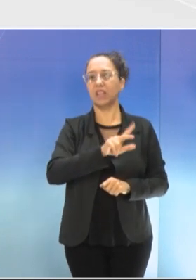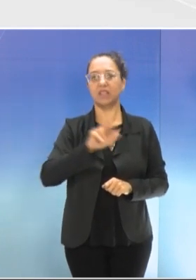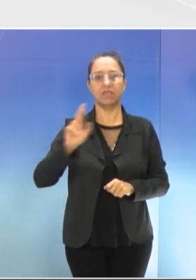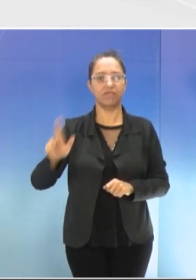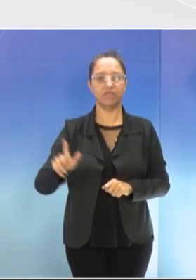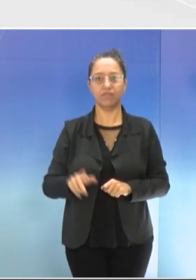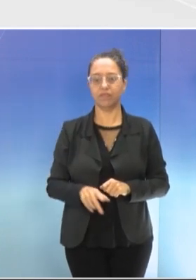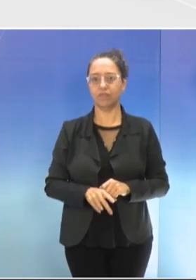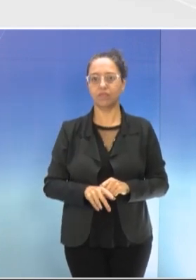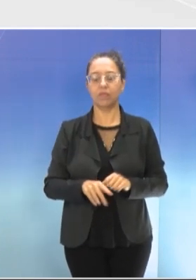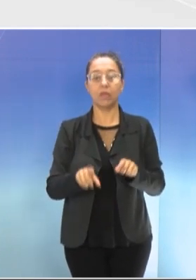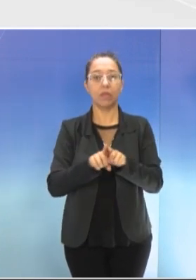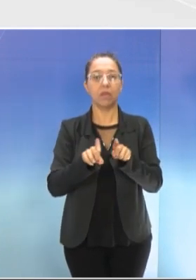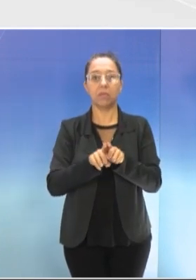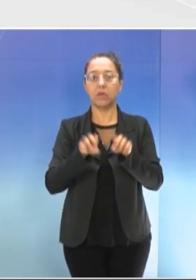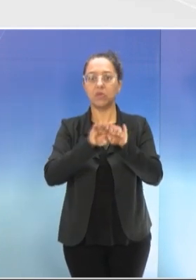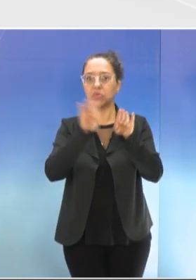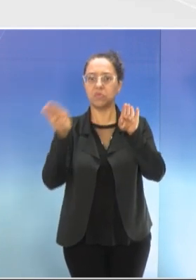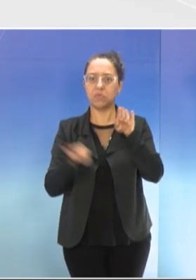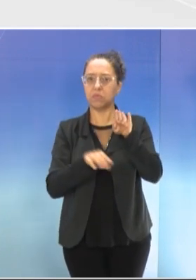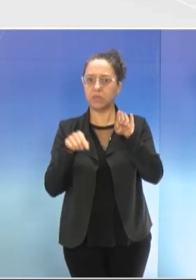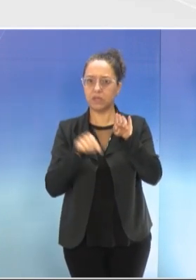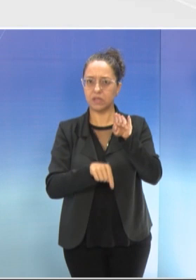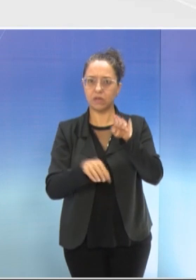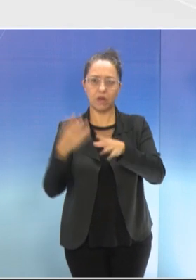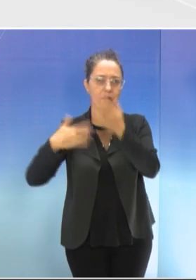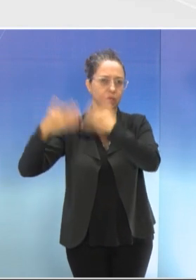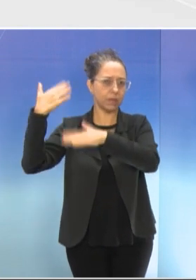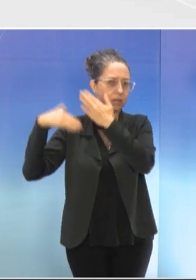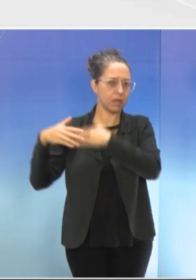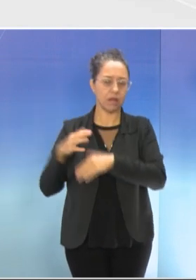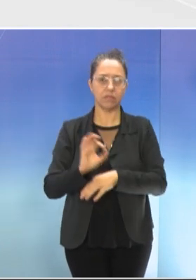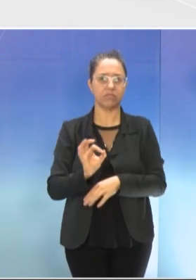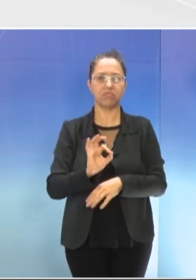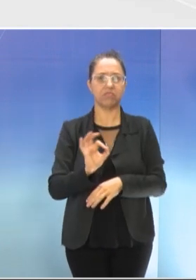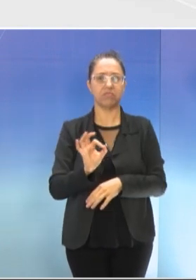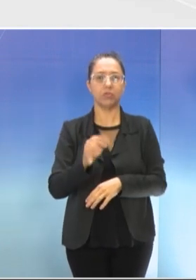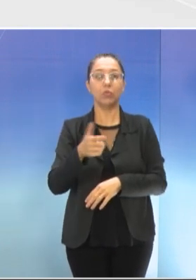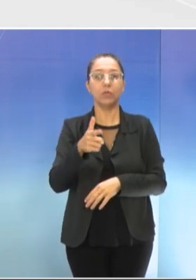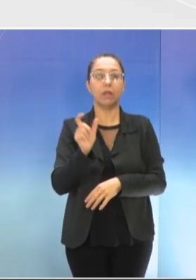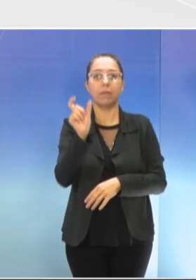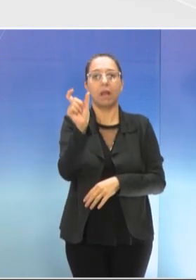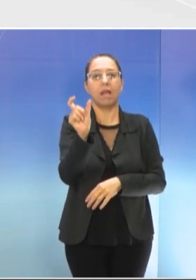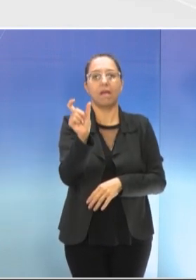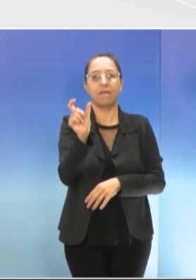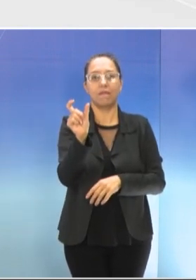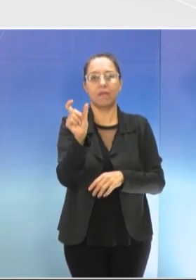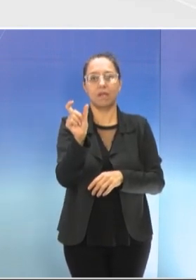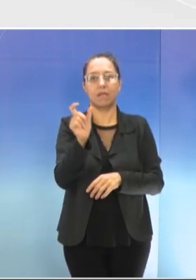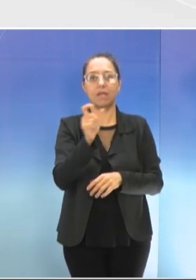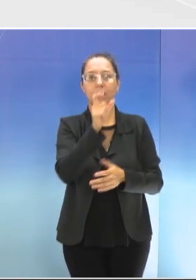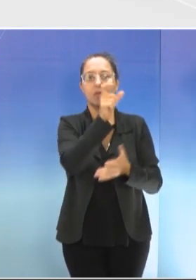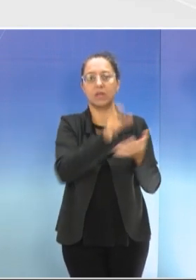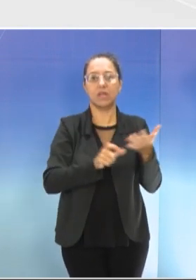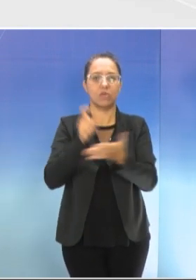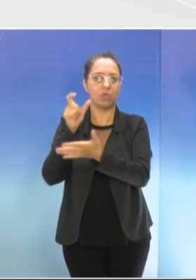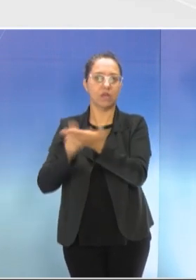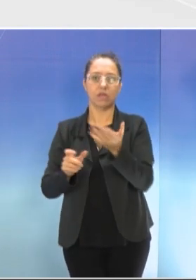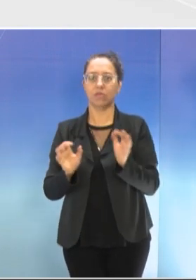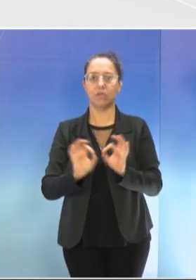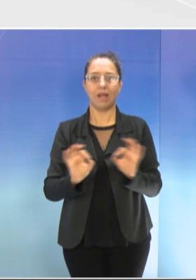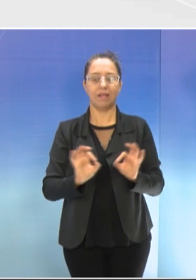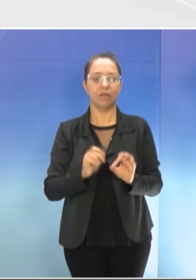muito menos sobre a submissão do transcendente. Essa palavra nem é falada em nenhum dos